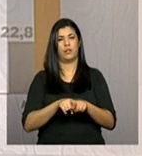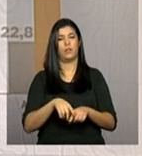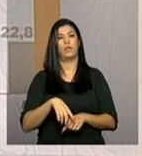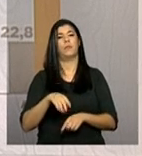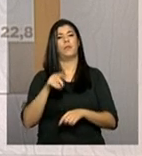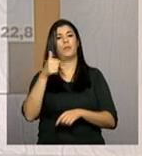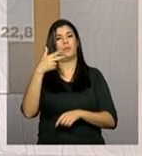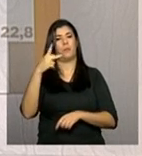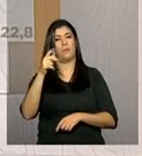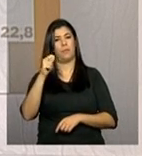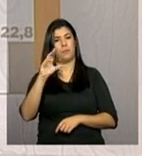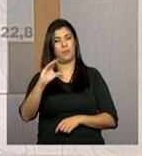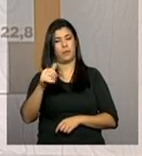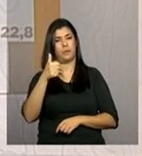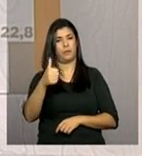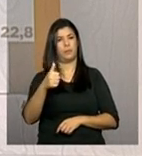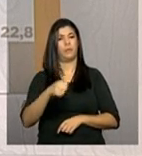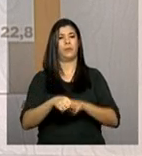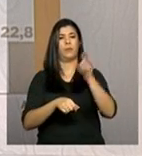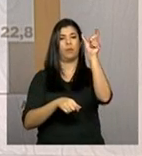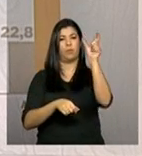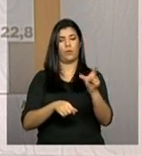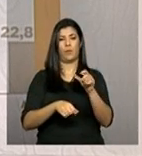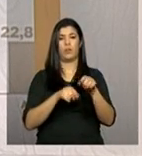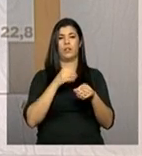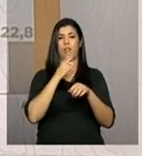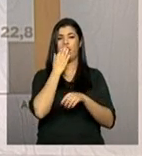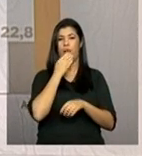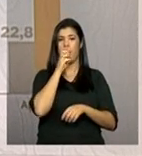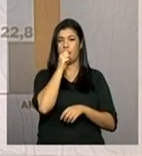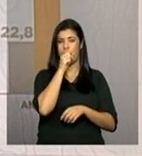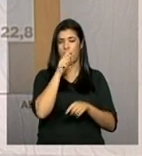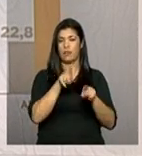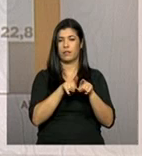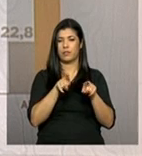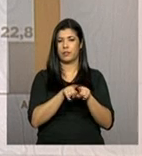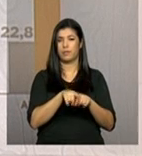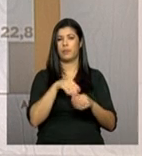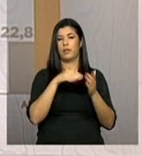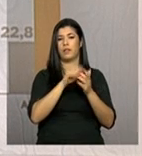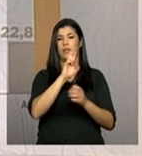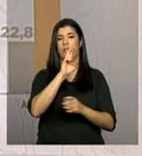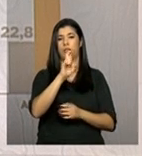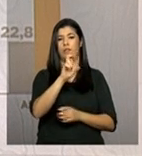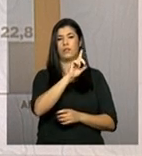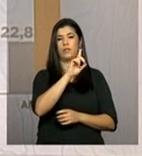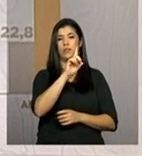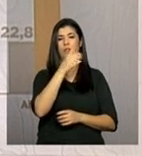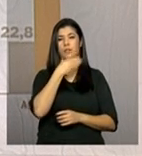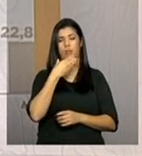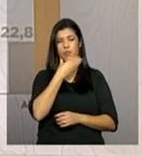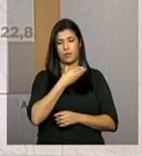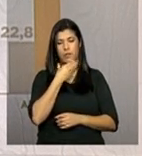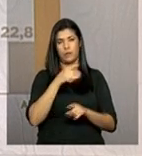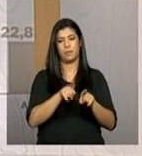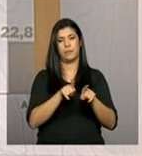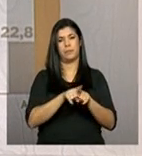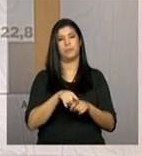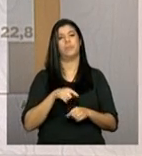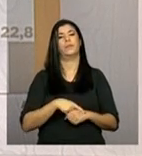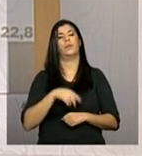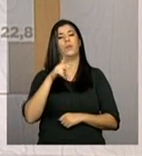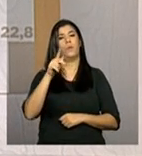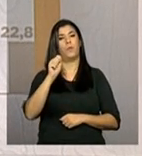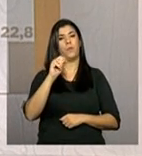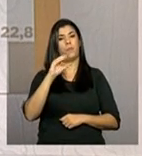informações relativas ao PAC 2, até 5 de dezembro também. Então, no que se refere a empenho, o PAC